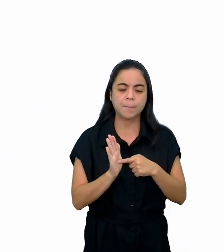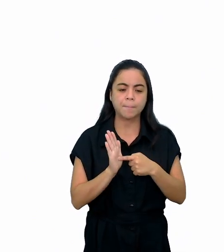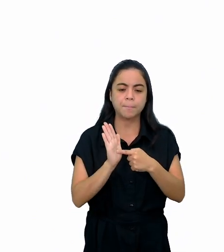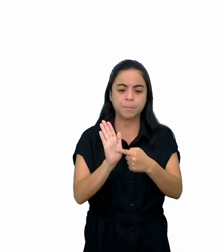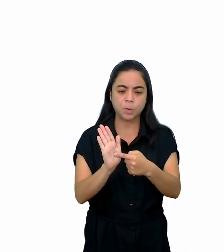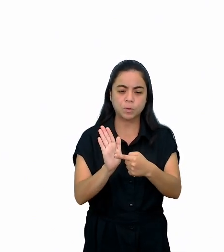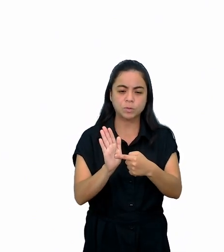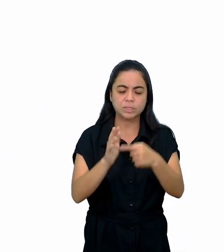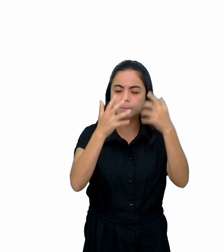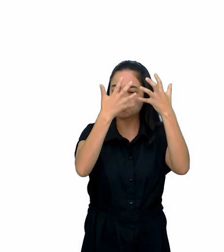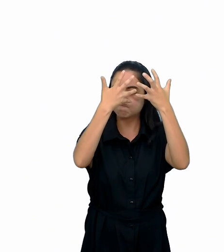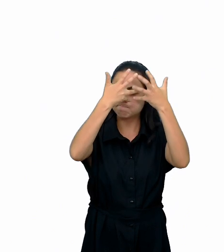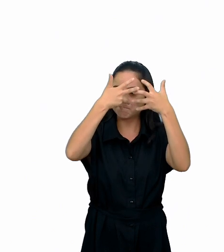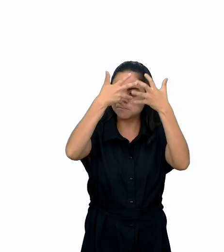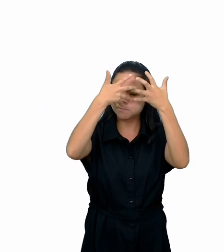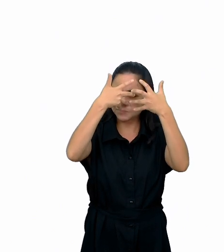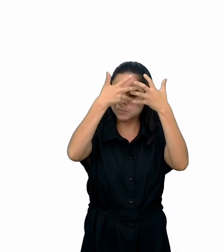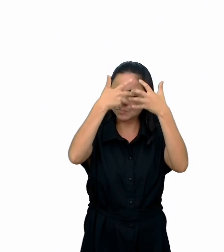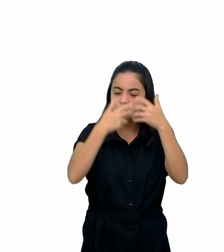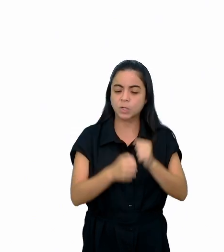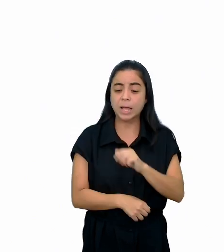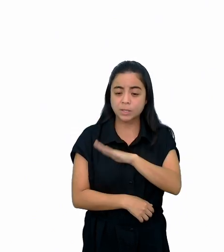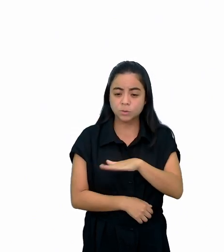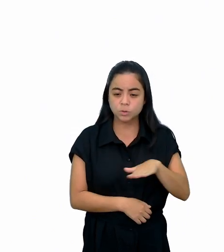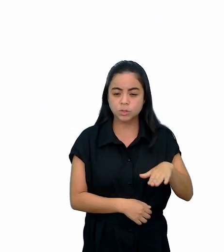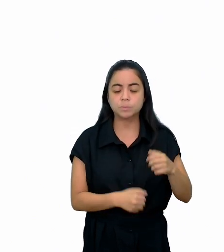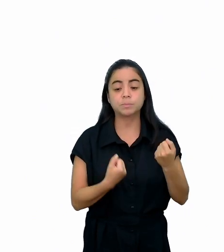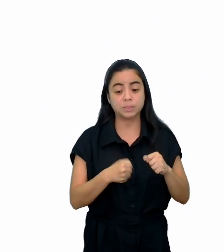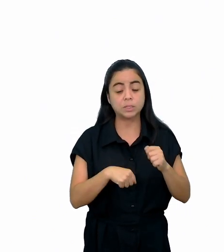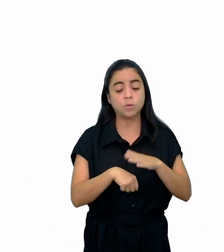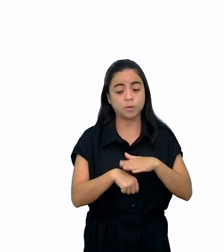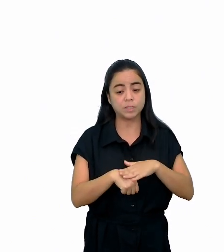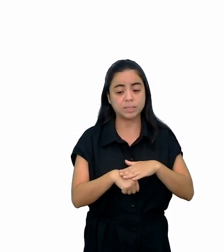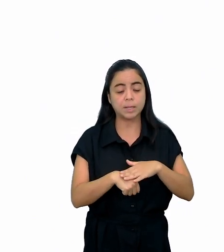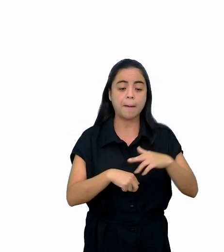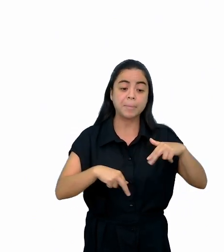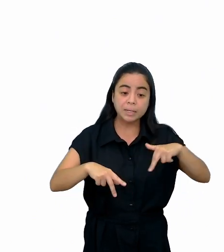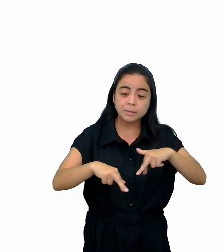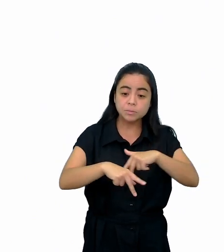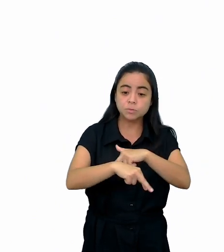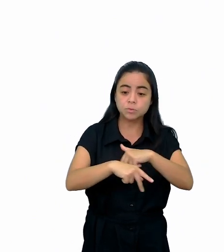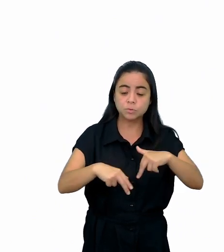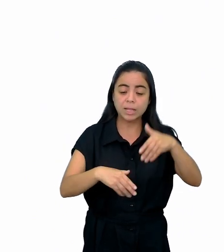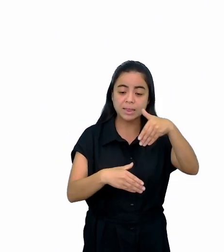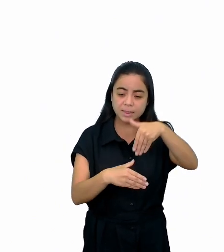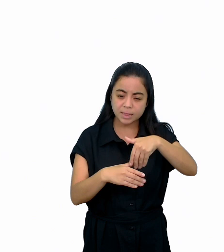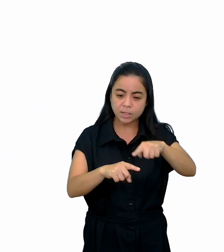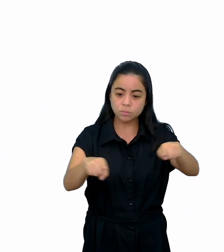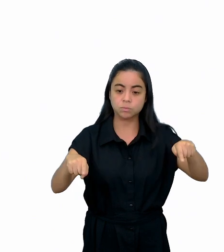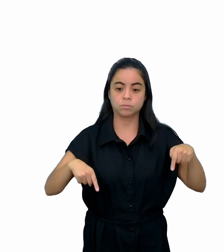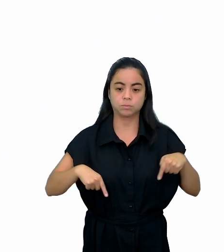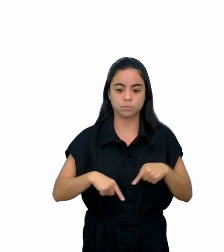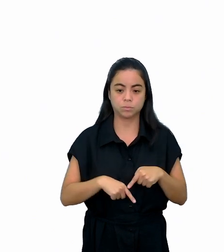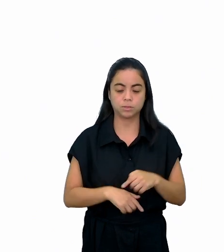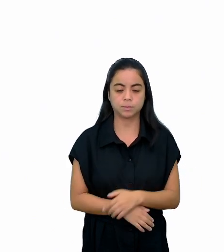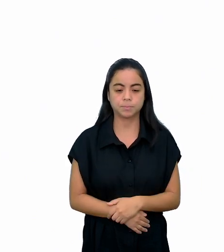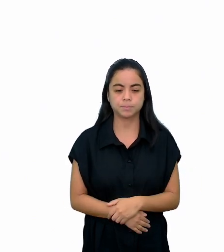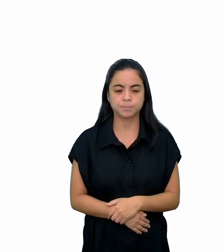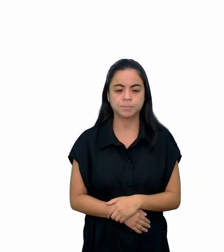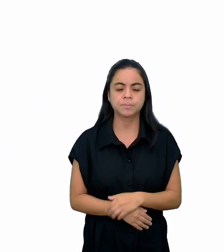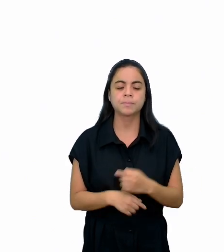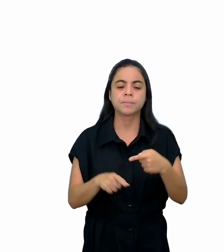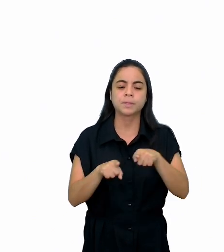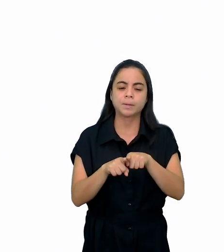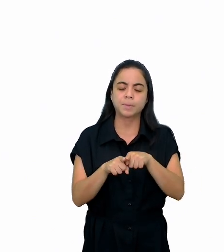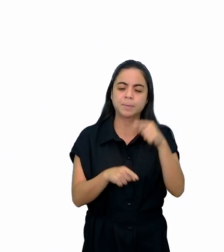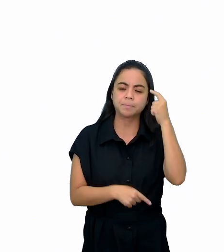ação cognitiva que os estudantes devem realizar para se movimentar dentro de determinado espaço, levando em